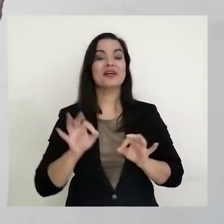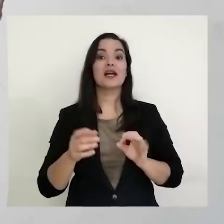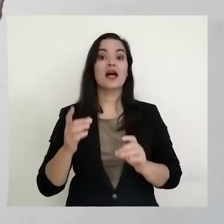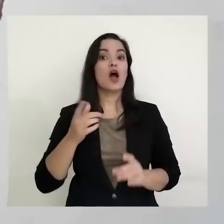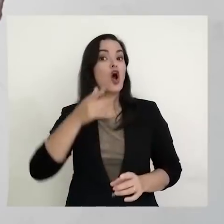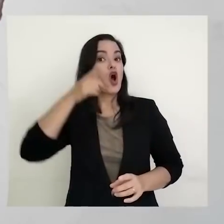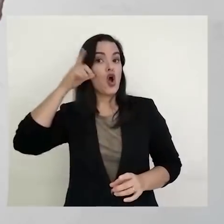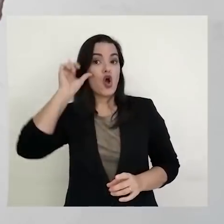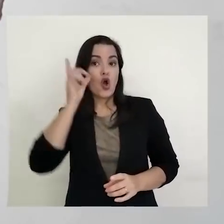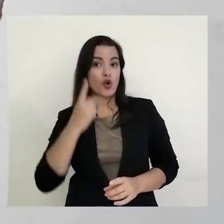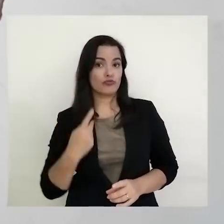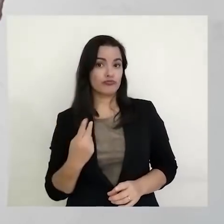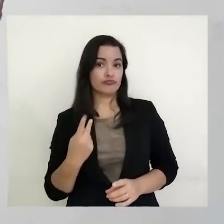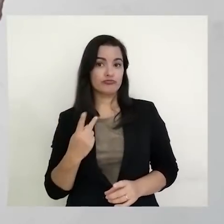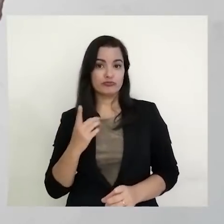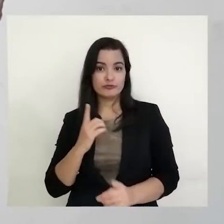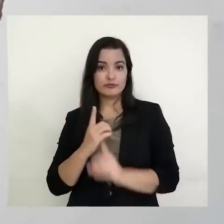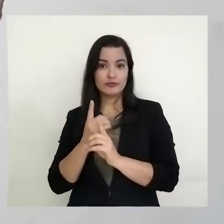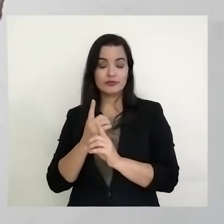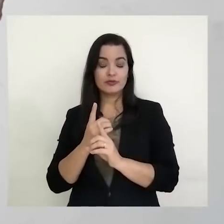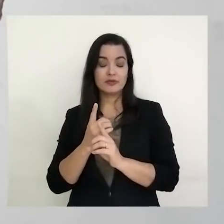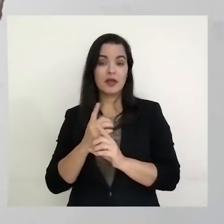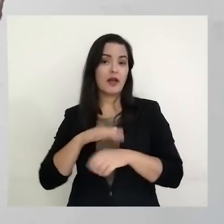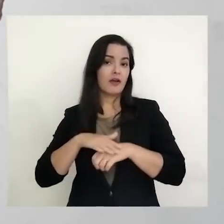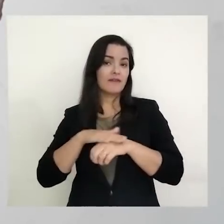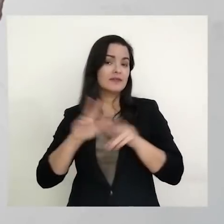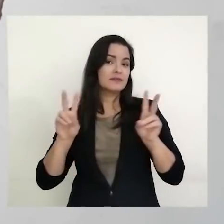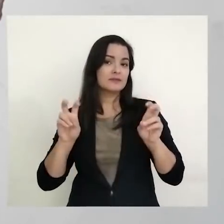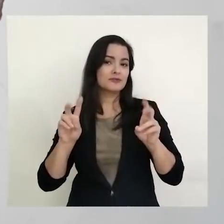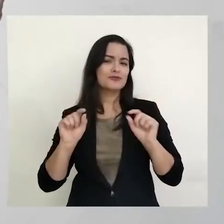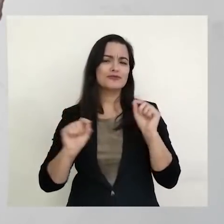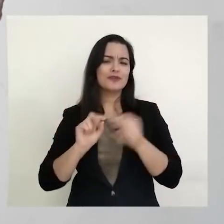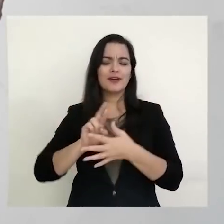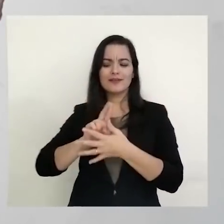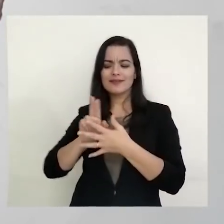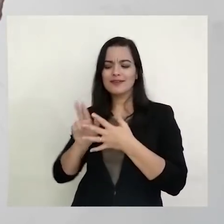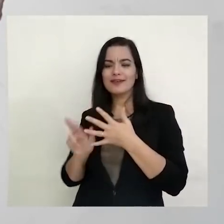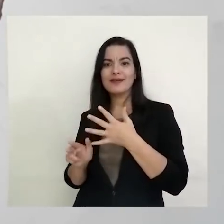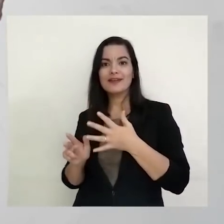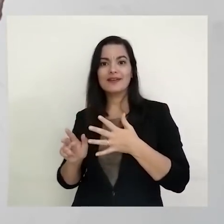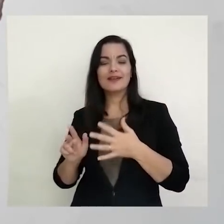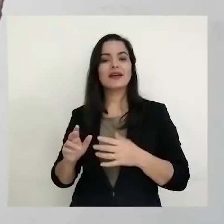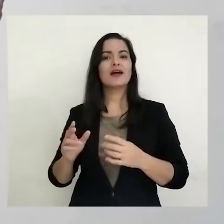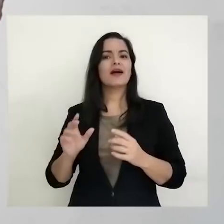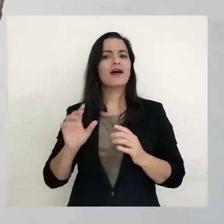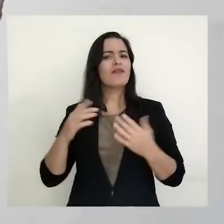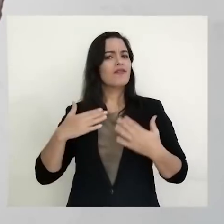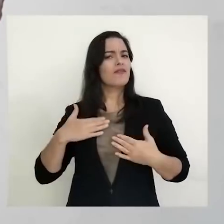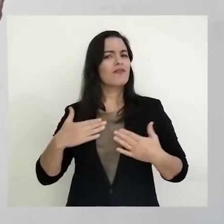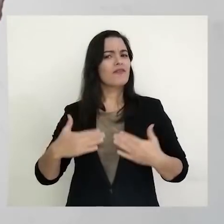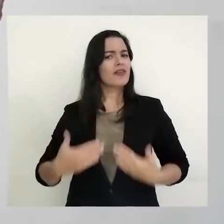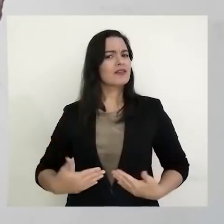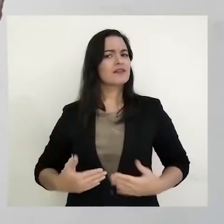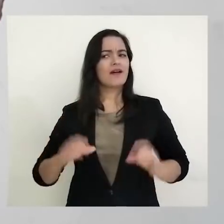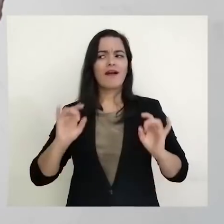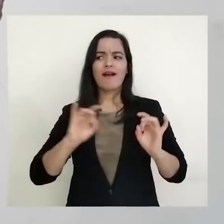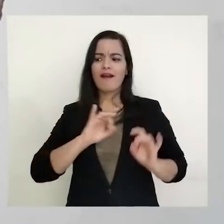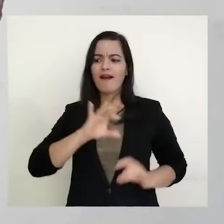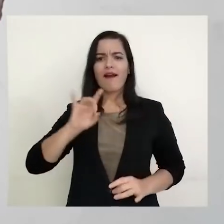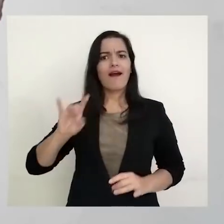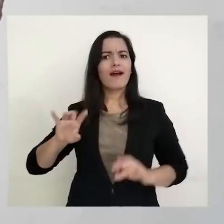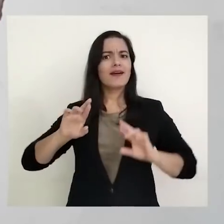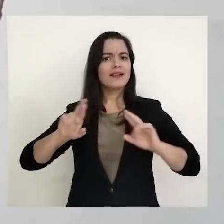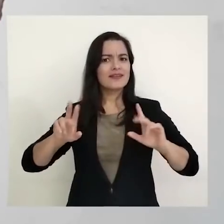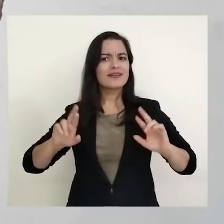ontem, nós falamos a respeito dessa diversidade, das características físicas que faz com que as pessoas